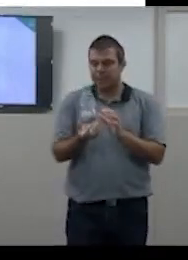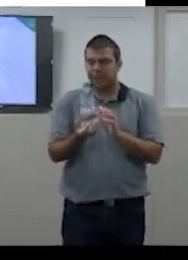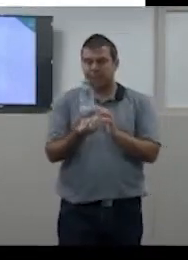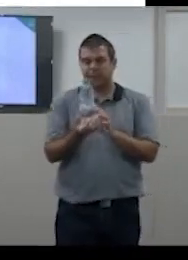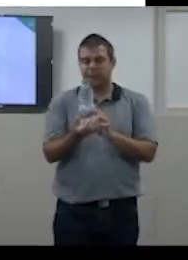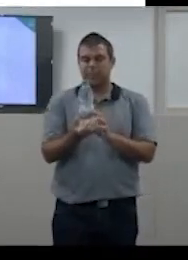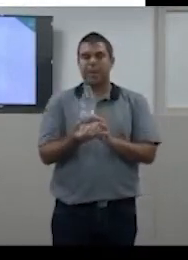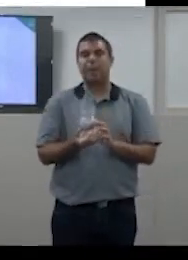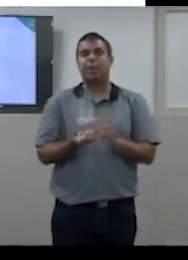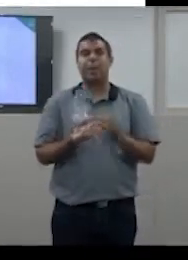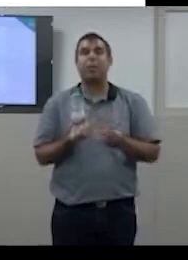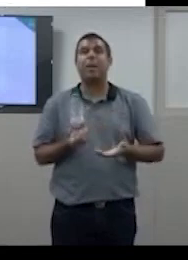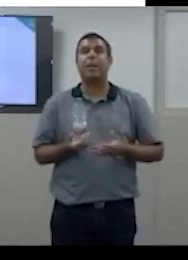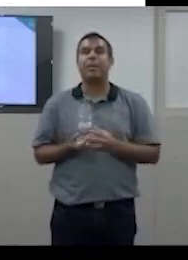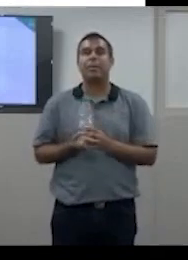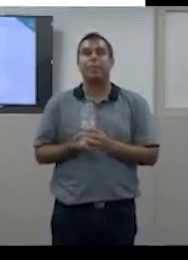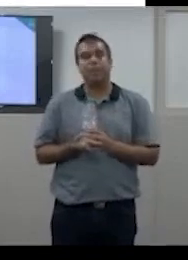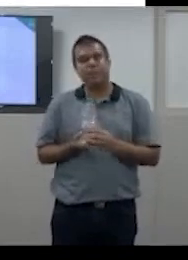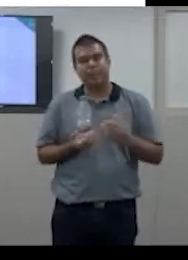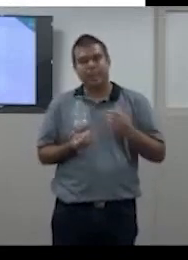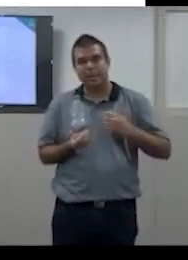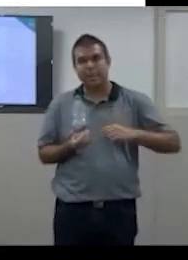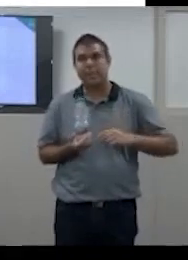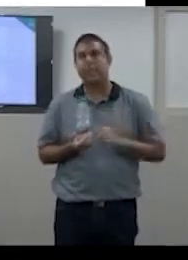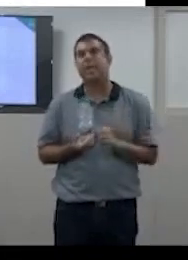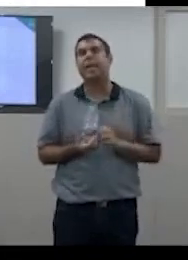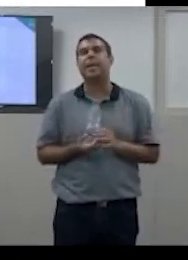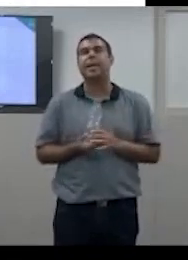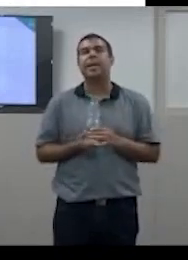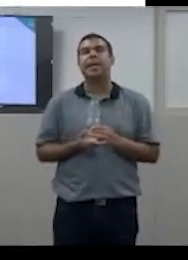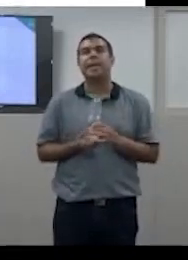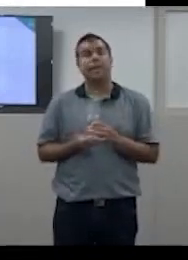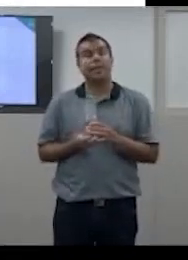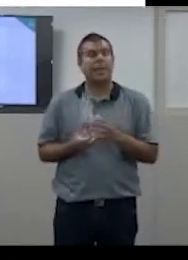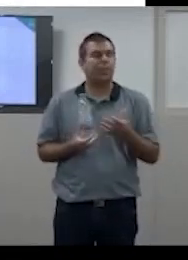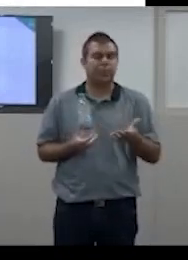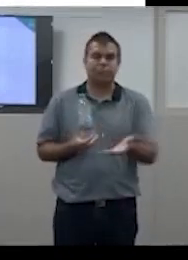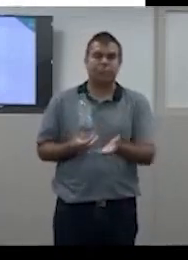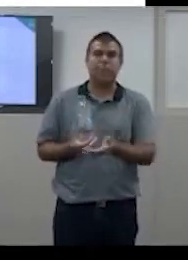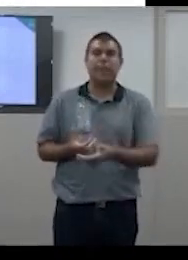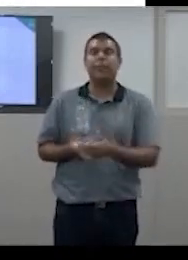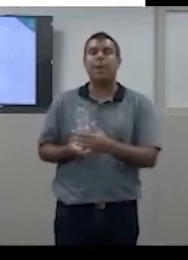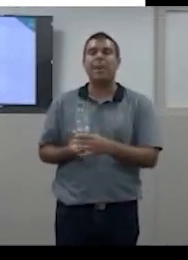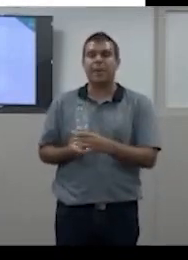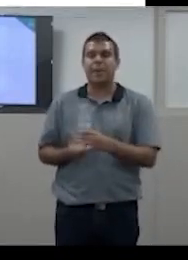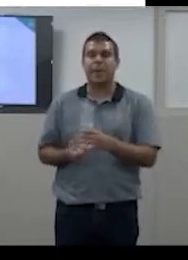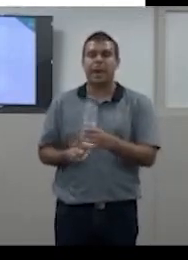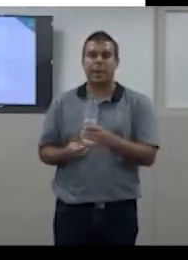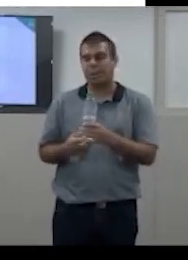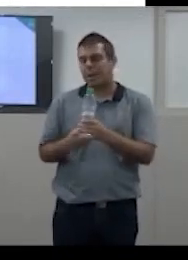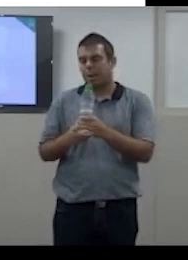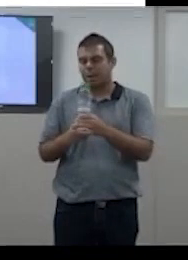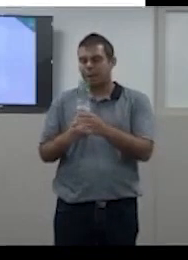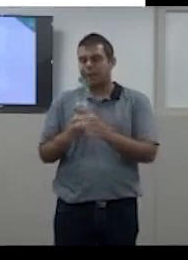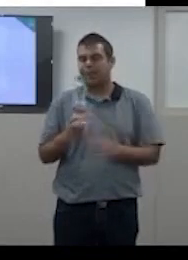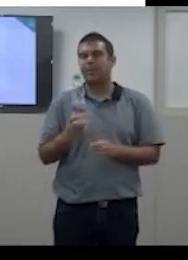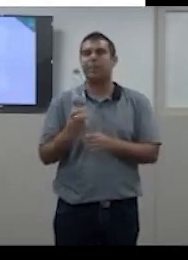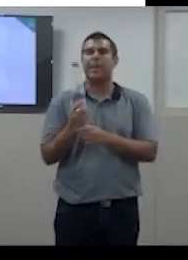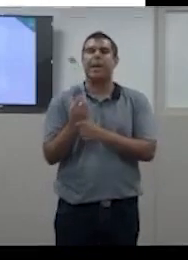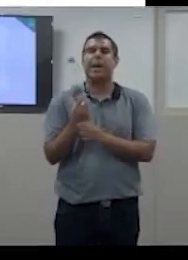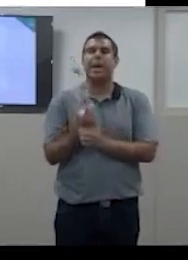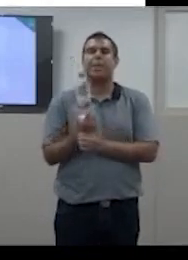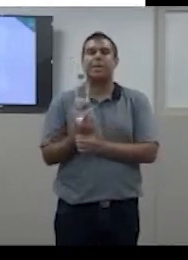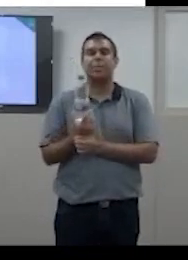exemplo, vamos dizer assim que eu pego, vou colocar ela no congelador para dar uma refrigerada e daí esqueço, vou pegar só amanhã a água. O que